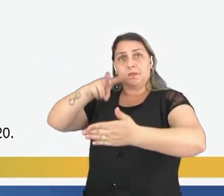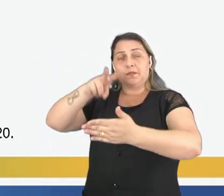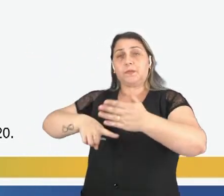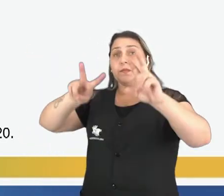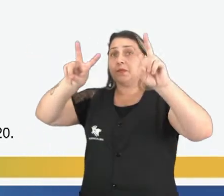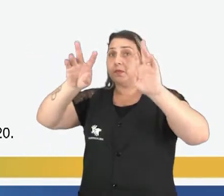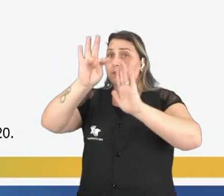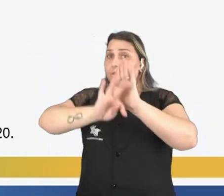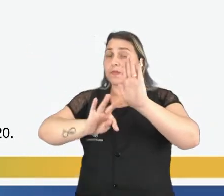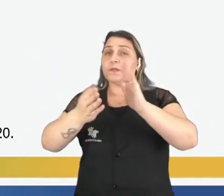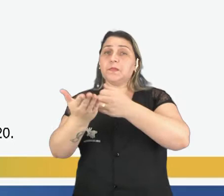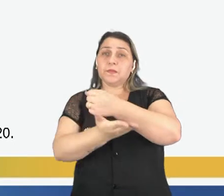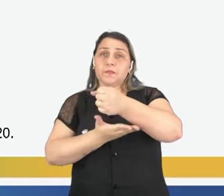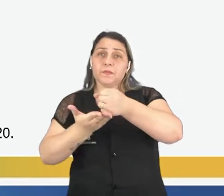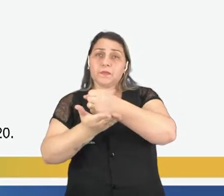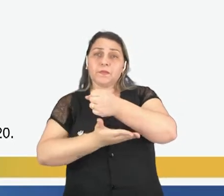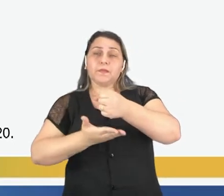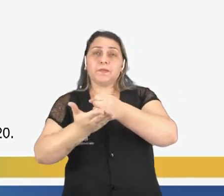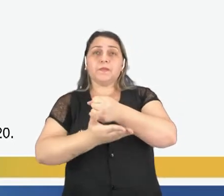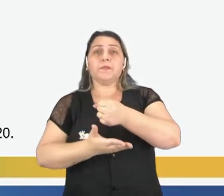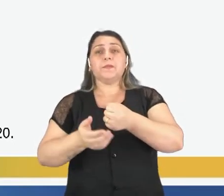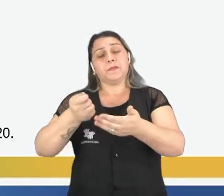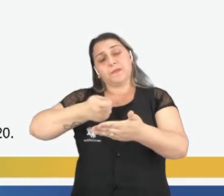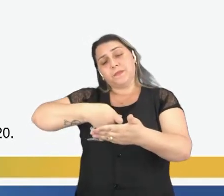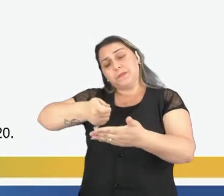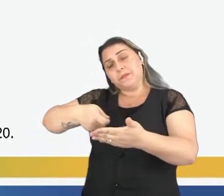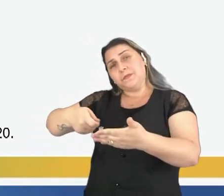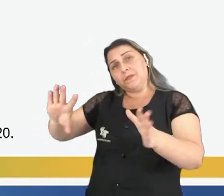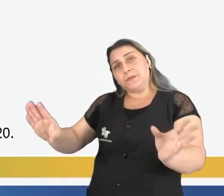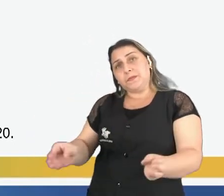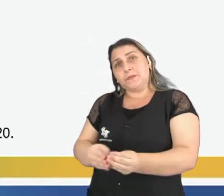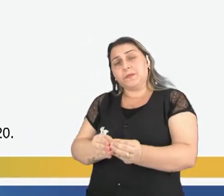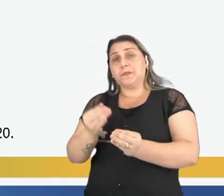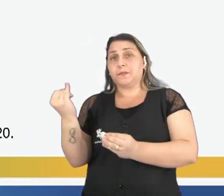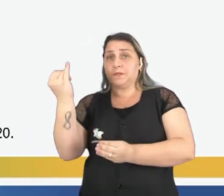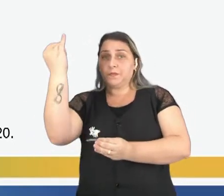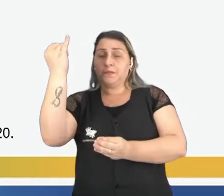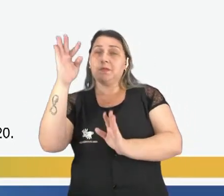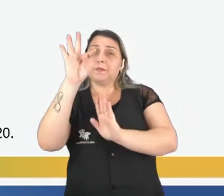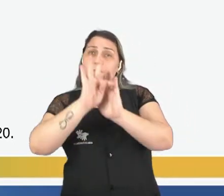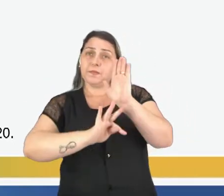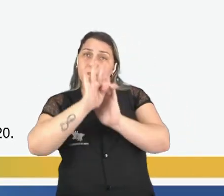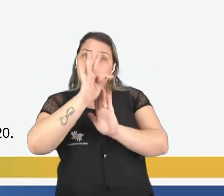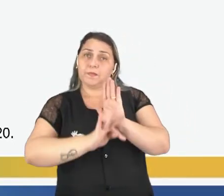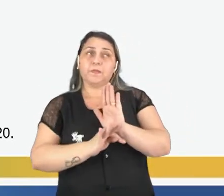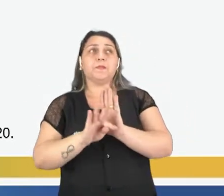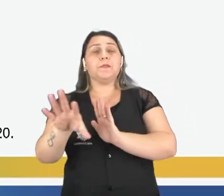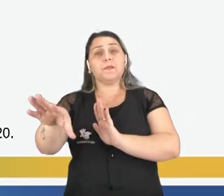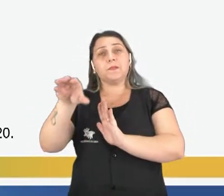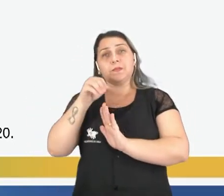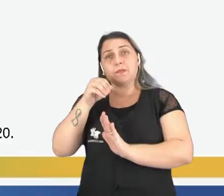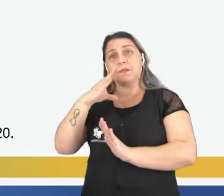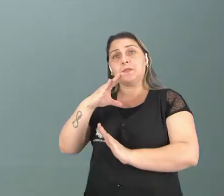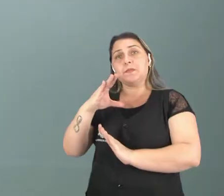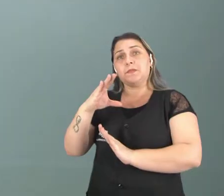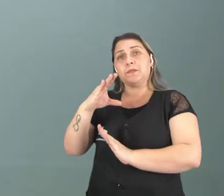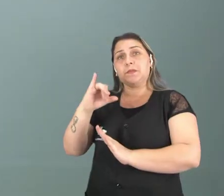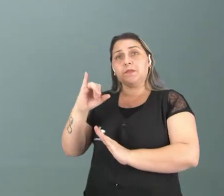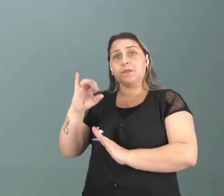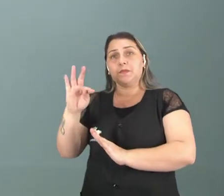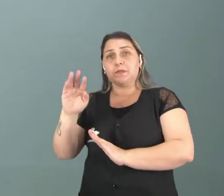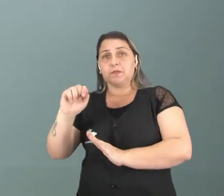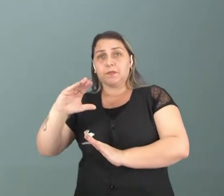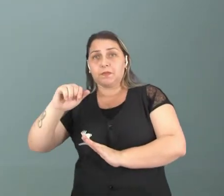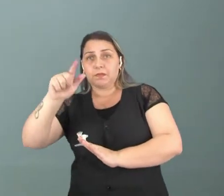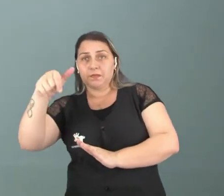texto base. Então, como eu falei, estou lá fazendo resumo das partes importantes daquela obra, eu pego uma citação de um